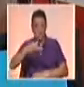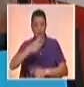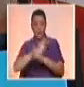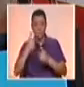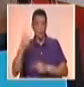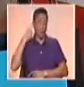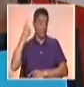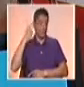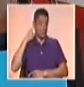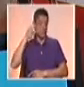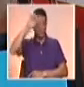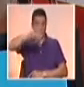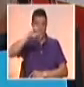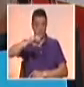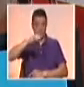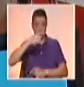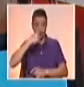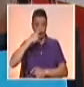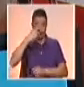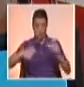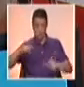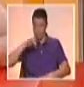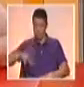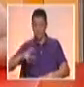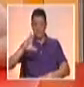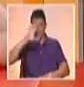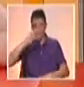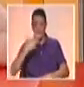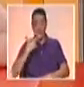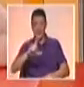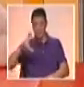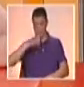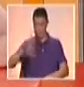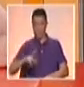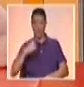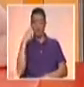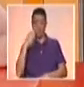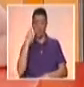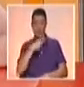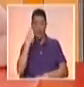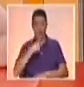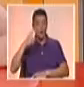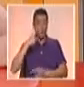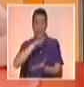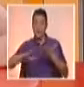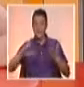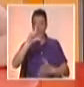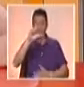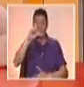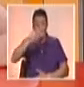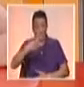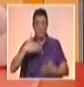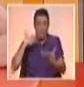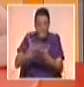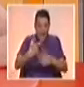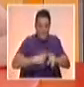são ouvintes, são cidadãos portugueses que dominam a língua portuguesa, oral. E não conhecem a língua gestual para poderem dar o